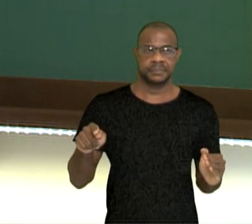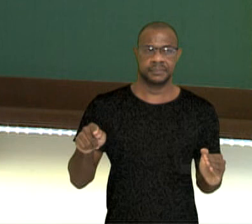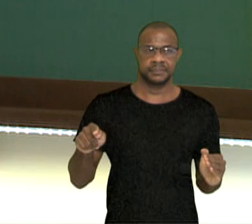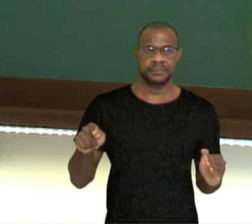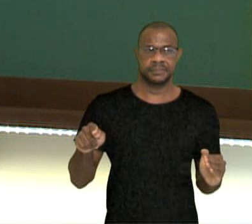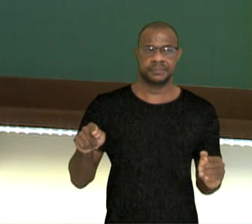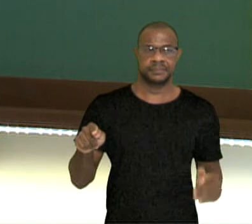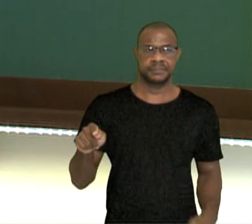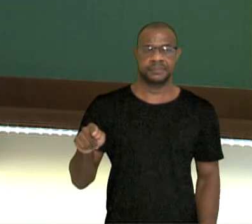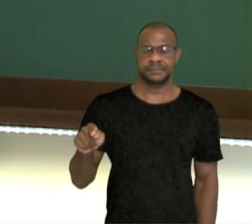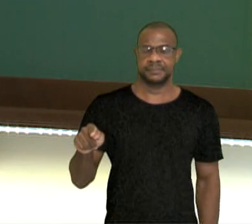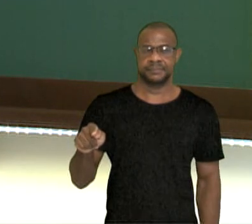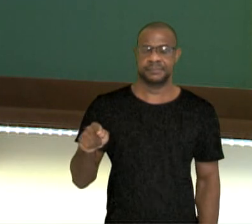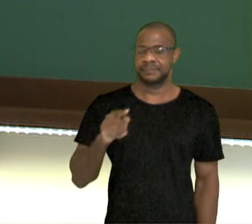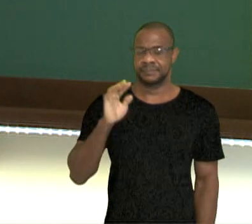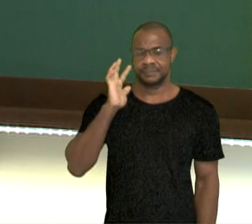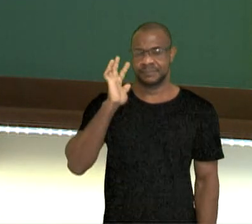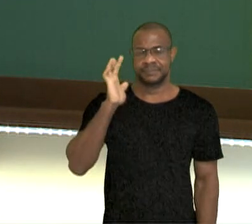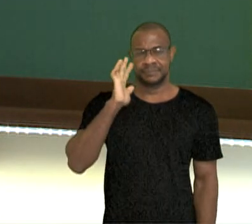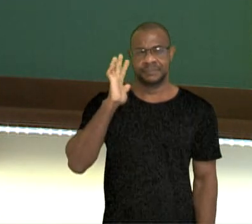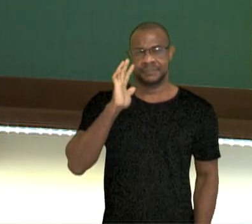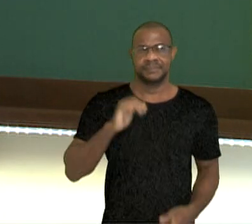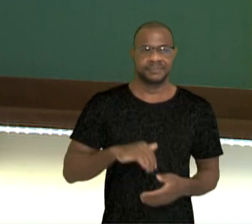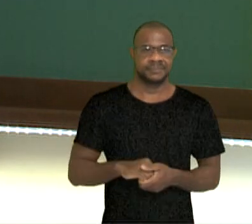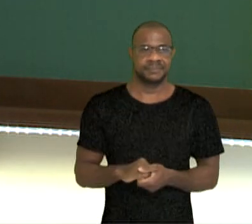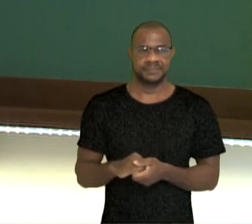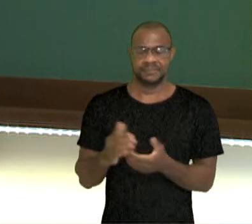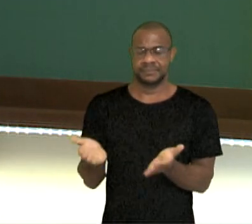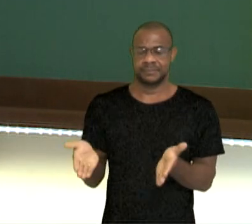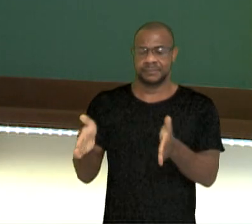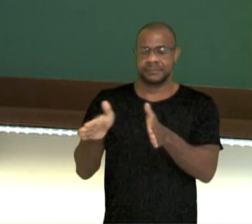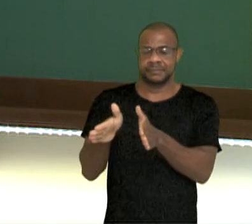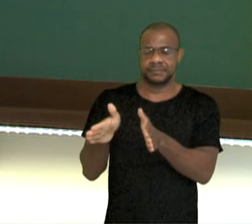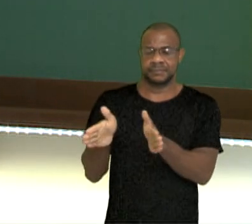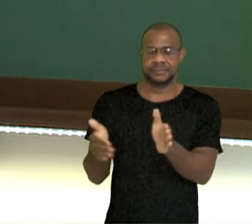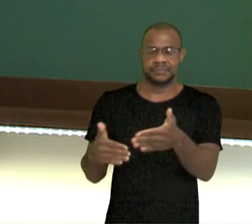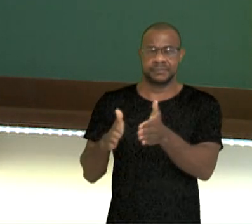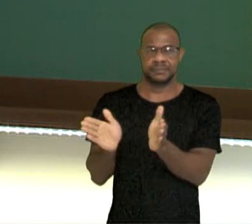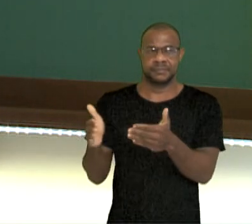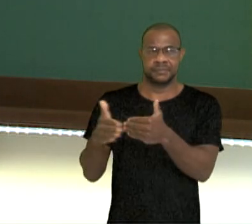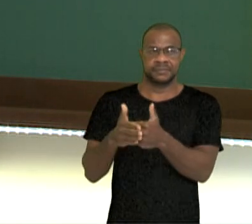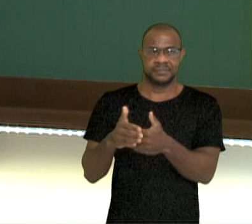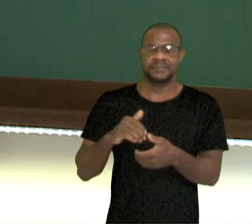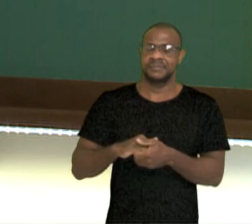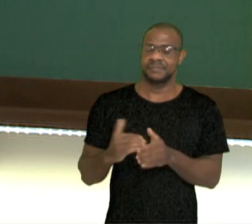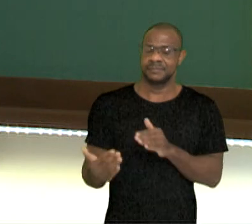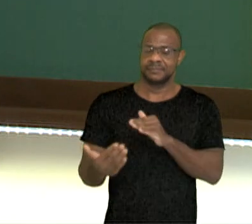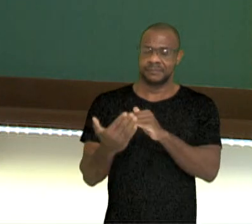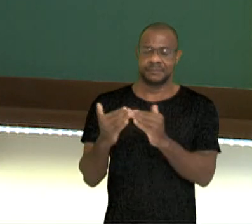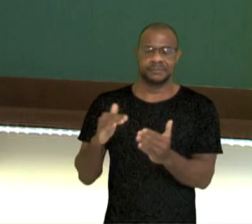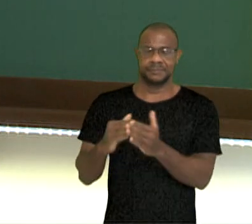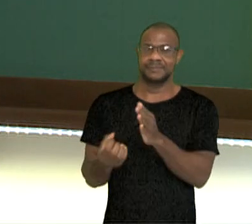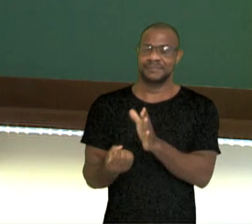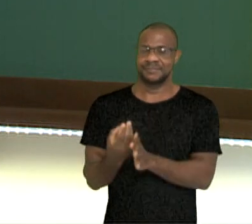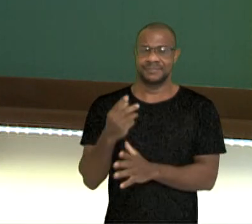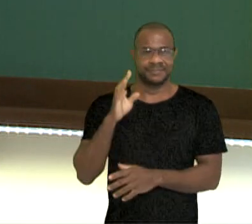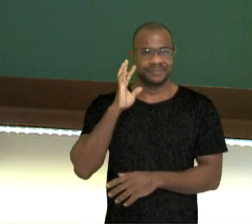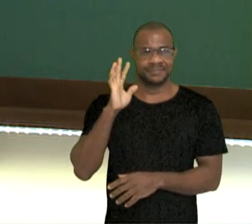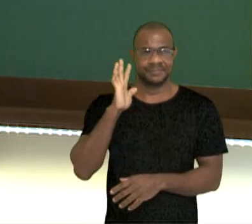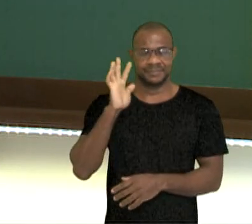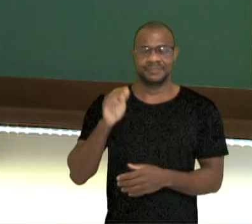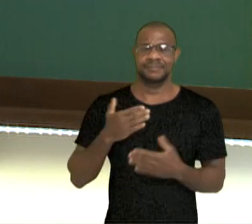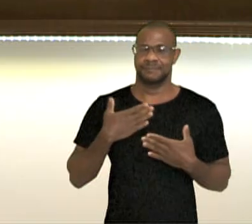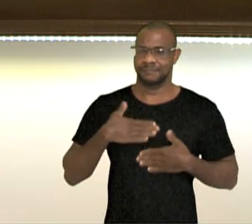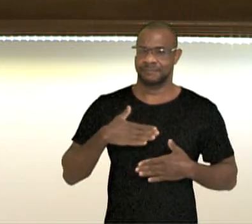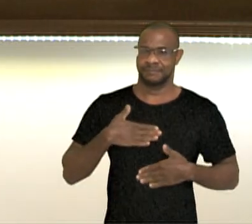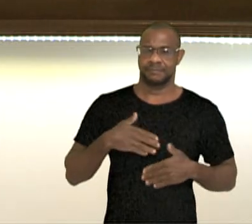no meio. E você imagina esses triângulos fechando aqui, formando a pirâmide. Ok?